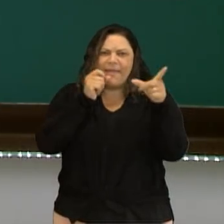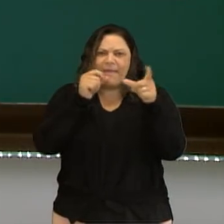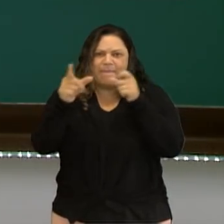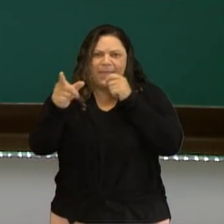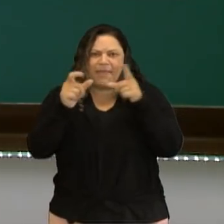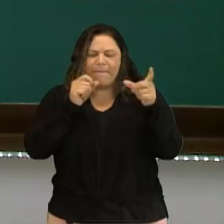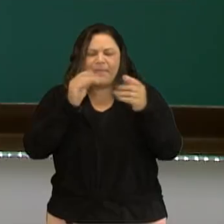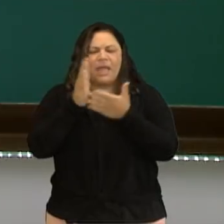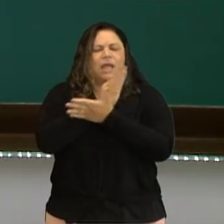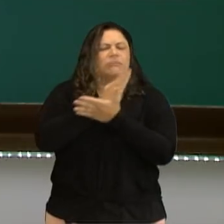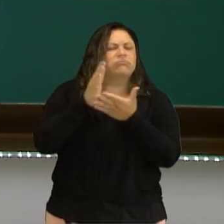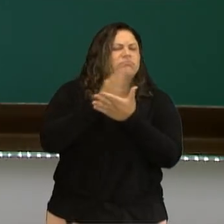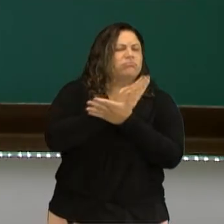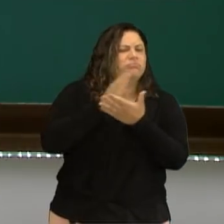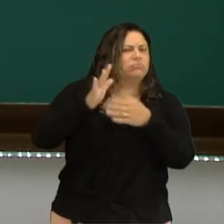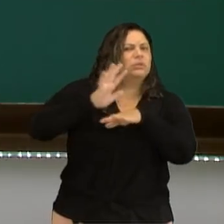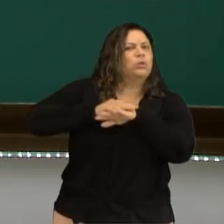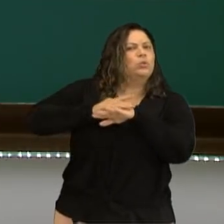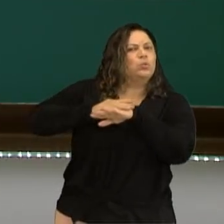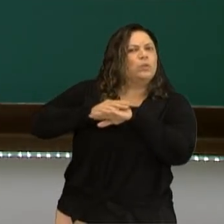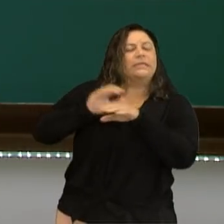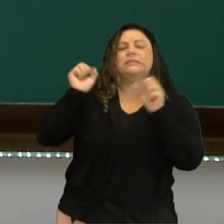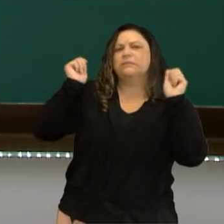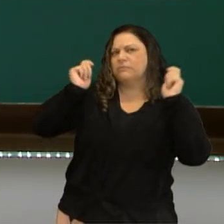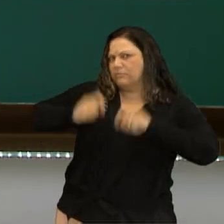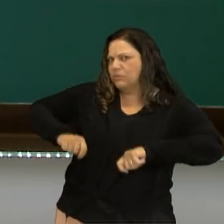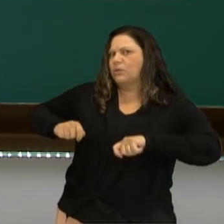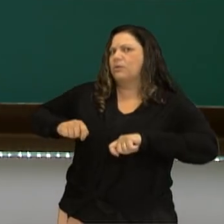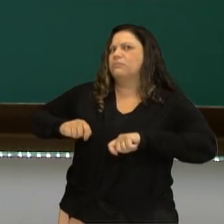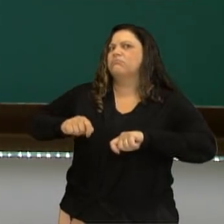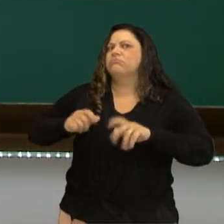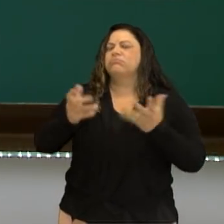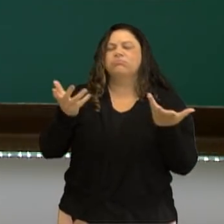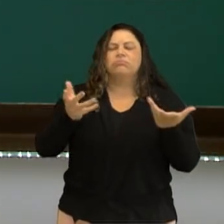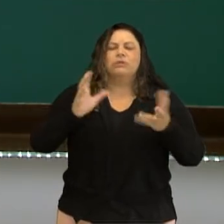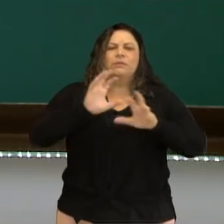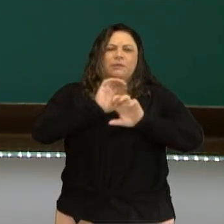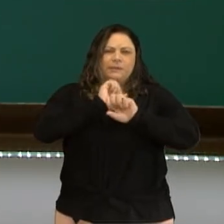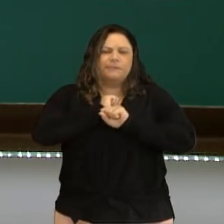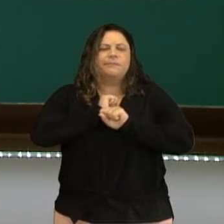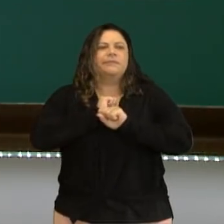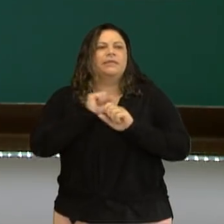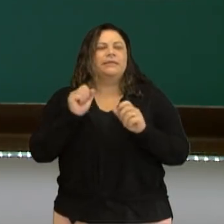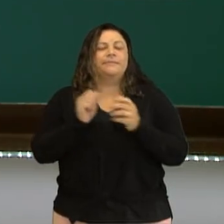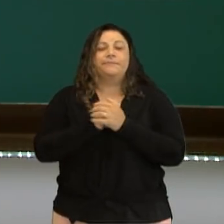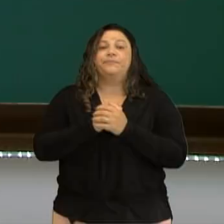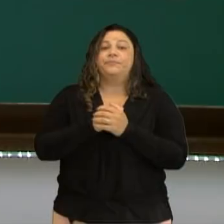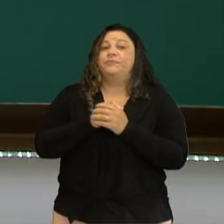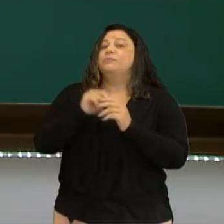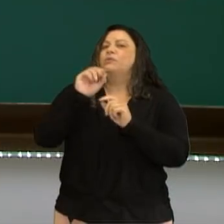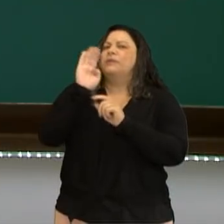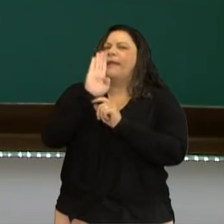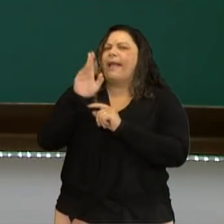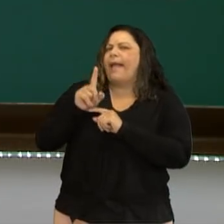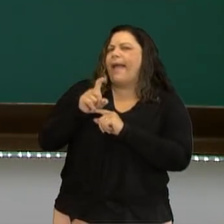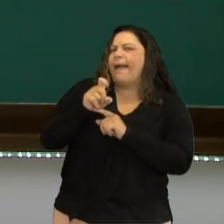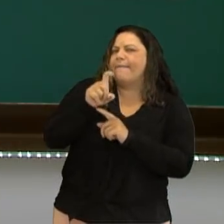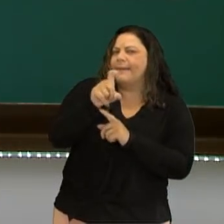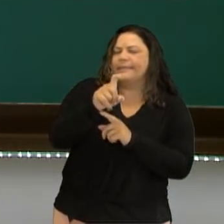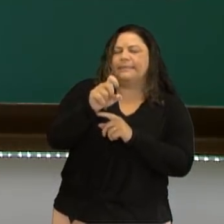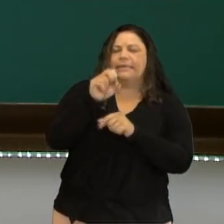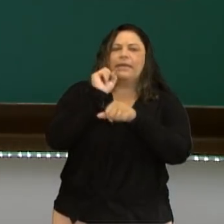Algumas doenças podem ser transmitidas, porque essas gotículas contendo, por exemplo, bactérias ou até